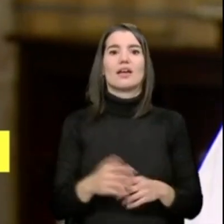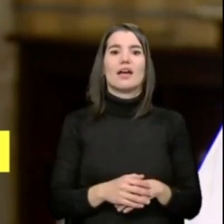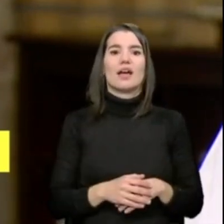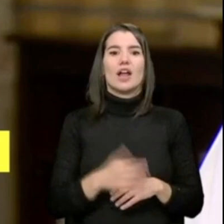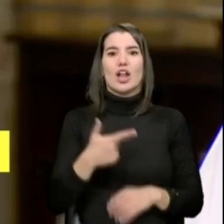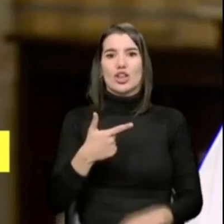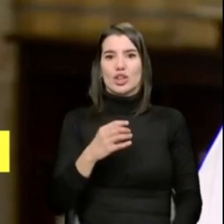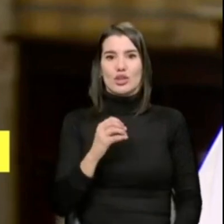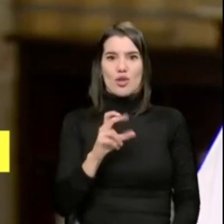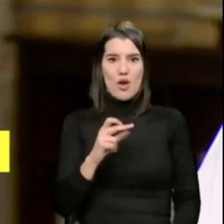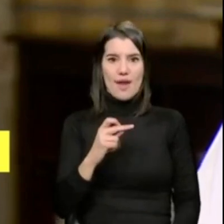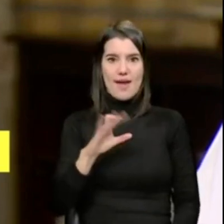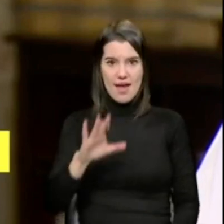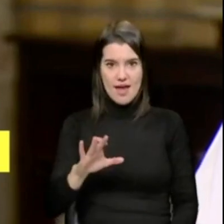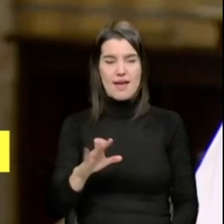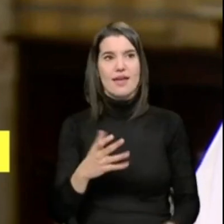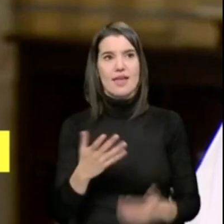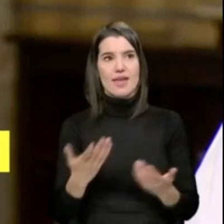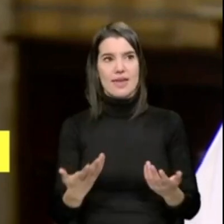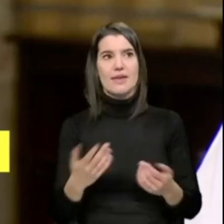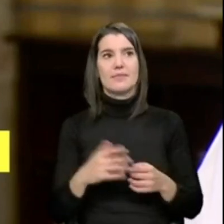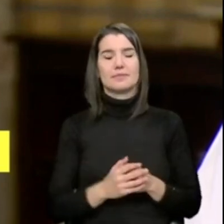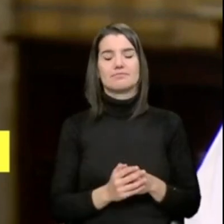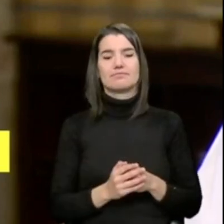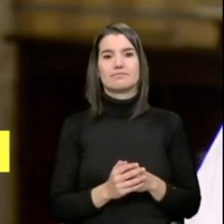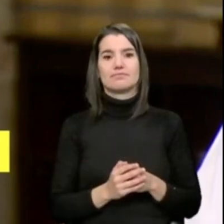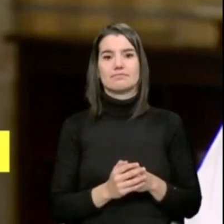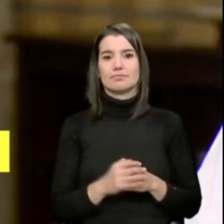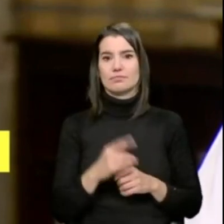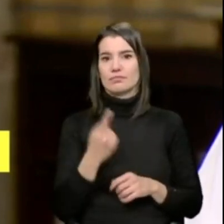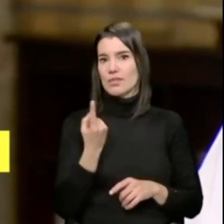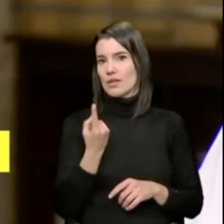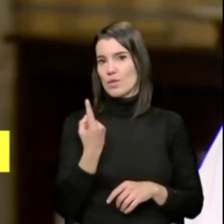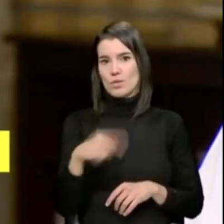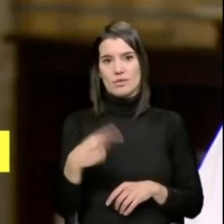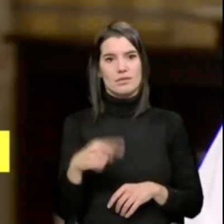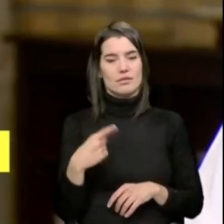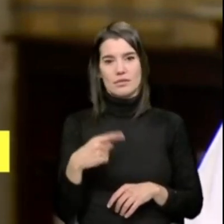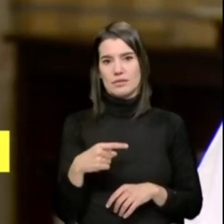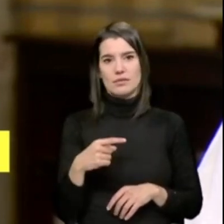Torá esta que é una e que nunca será,